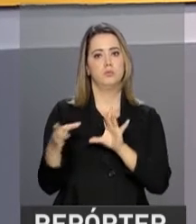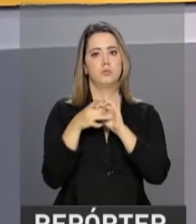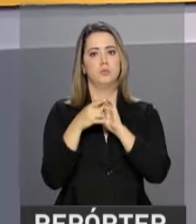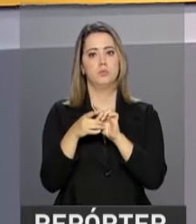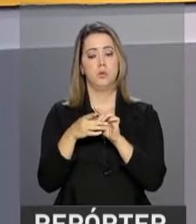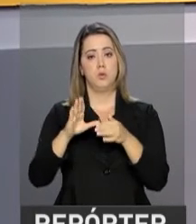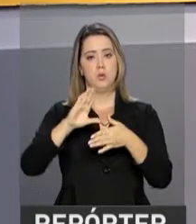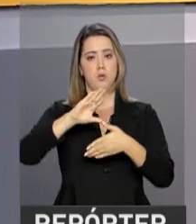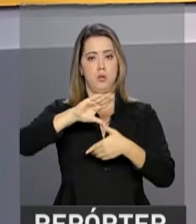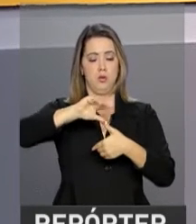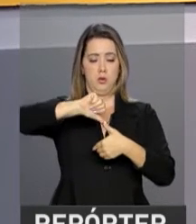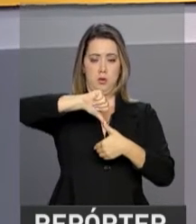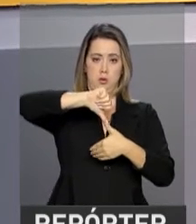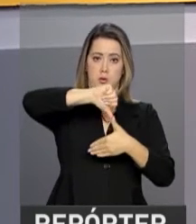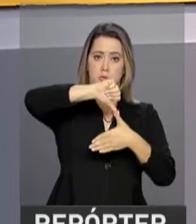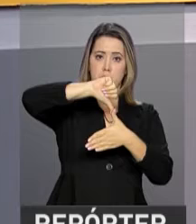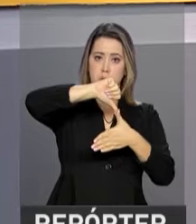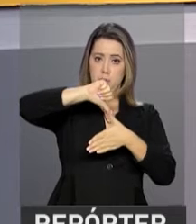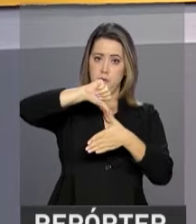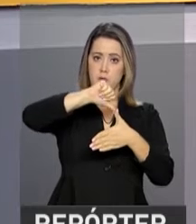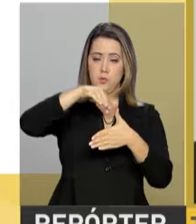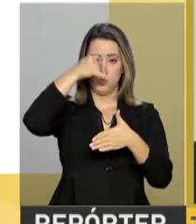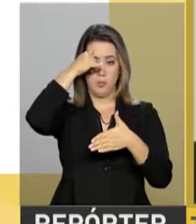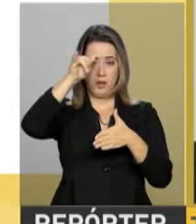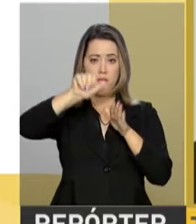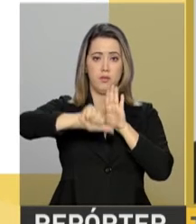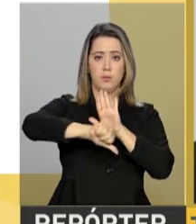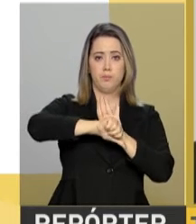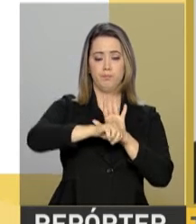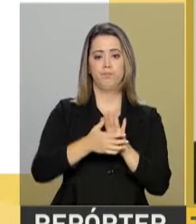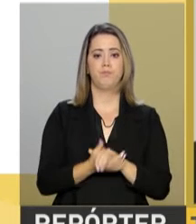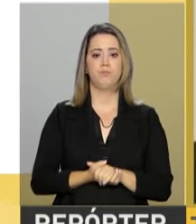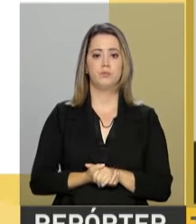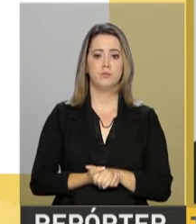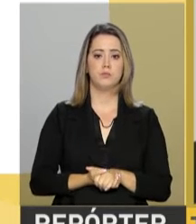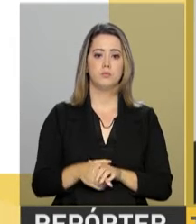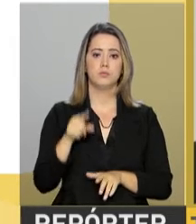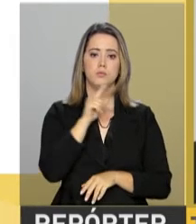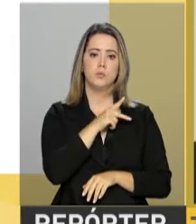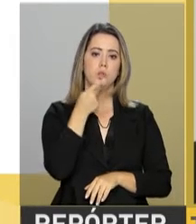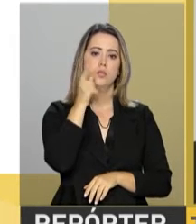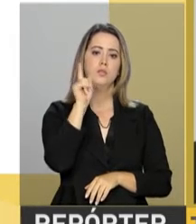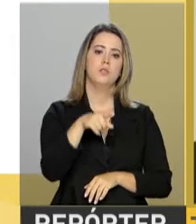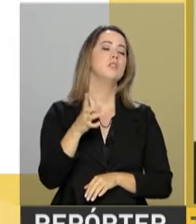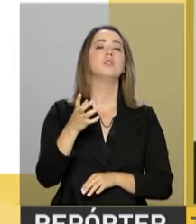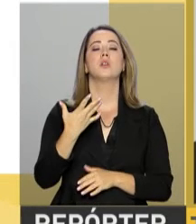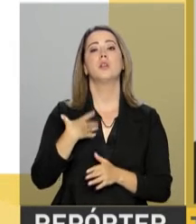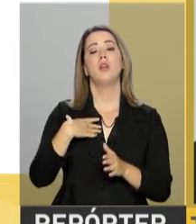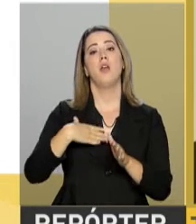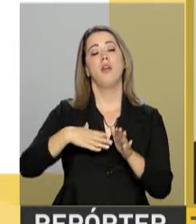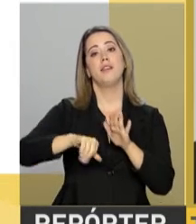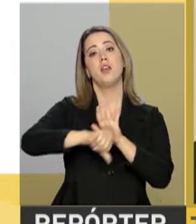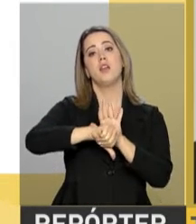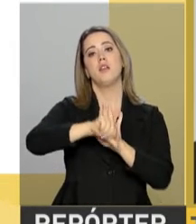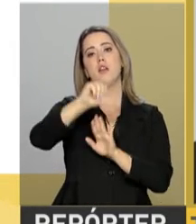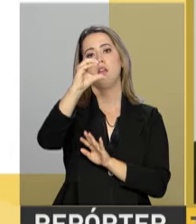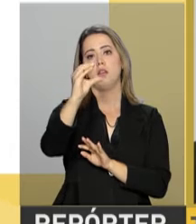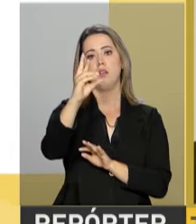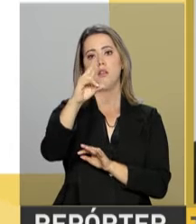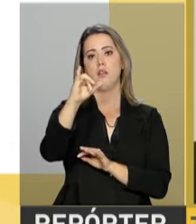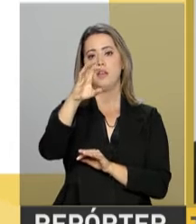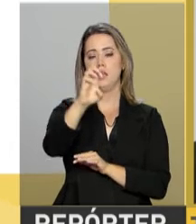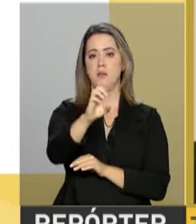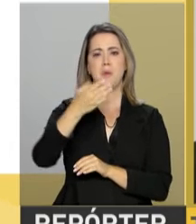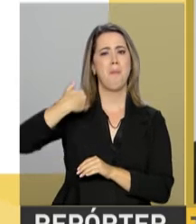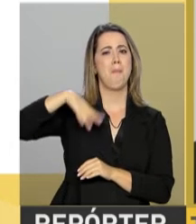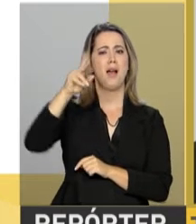do sul no combate a esses crimes são crimes internacionais ou transnacionais sozinho em um